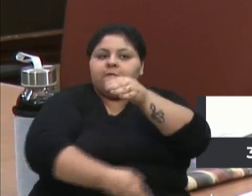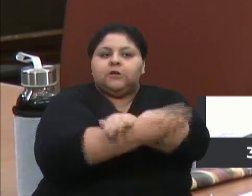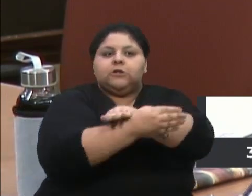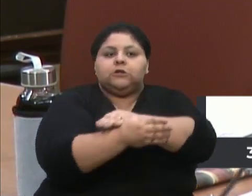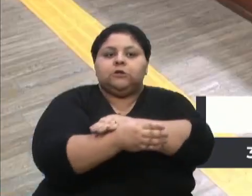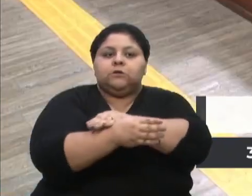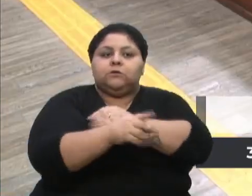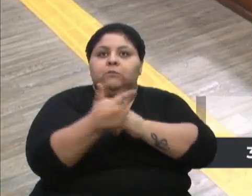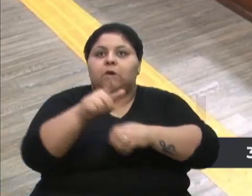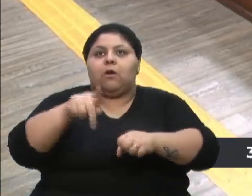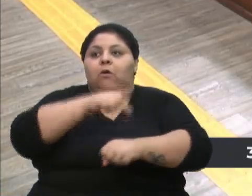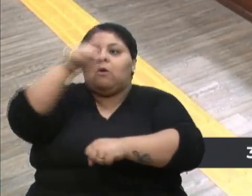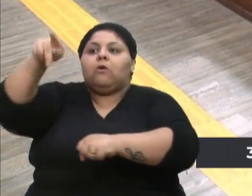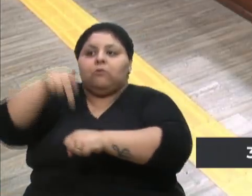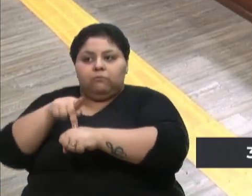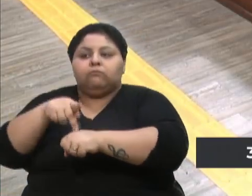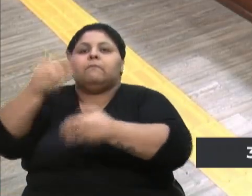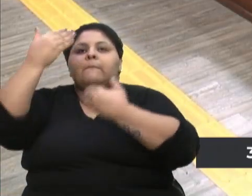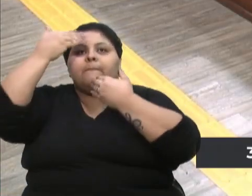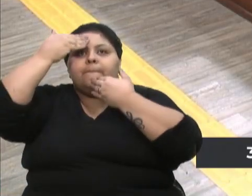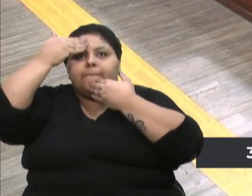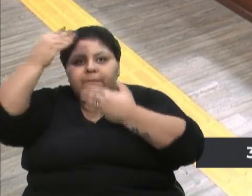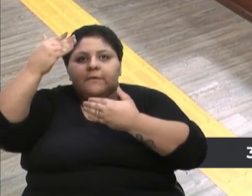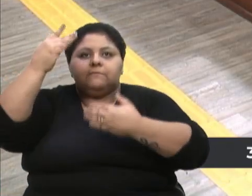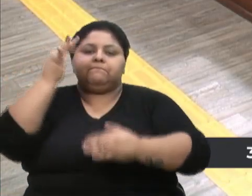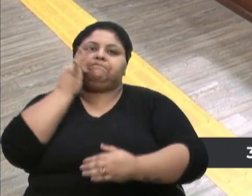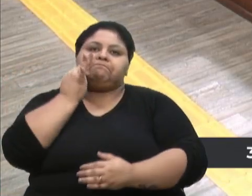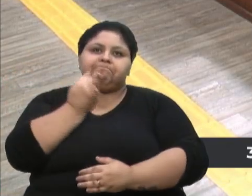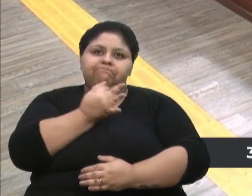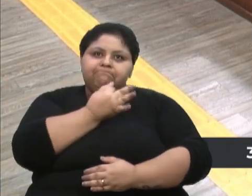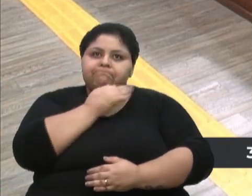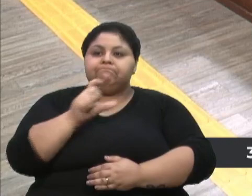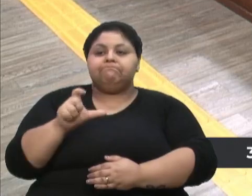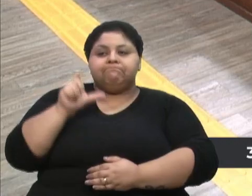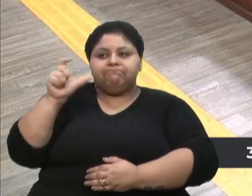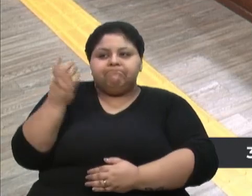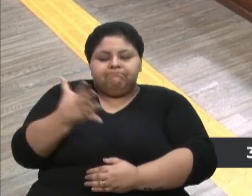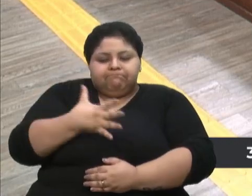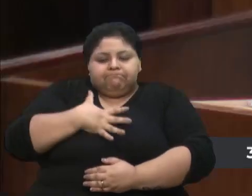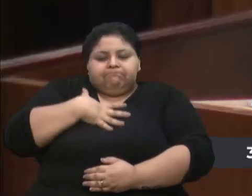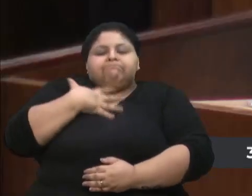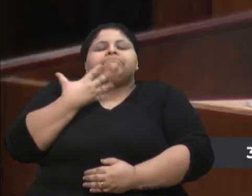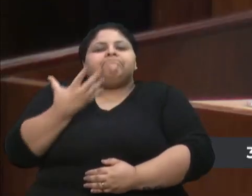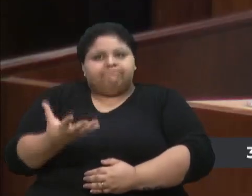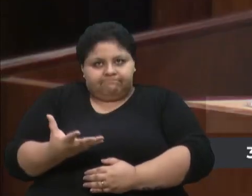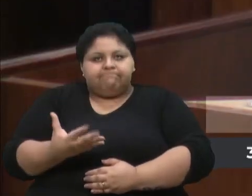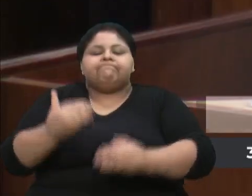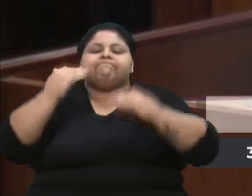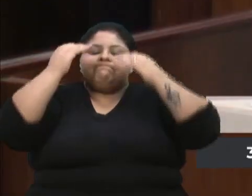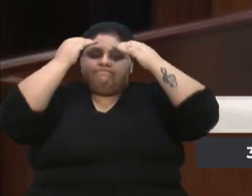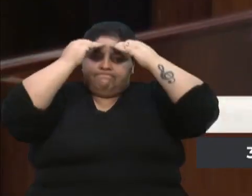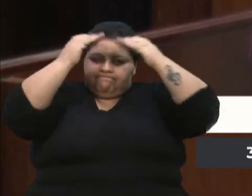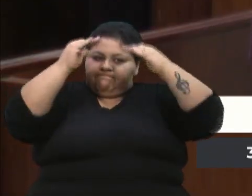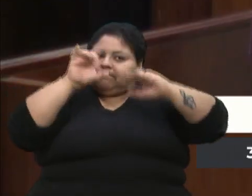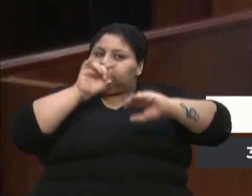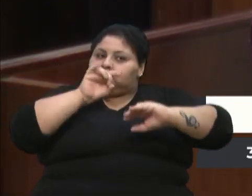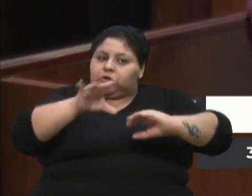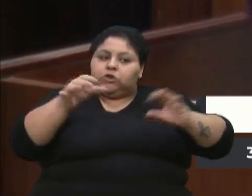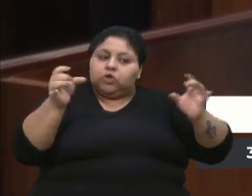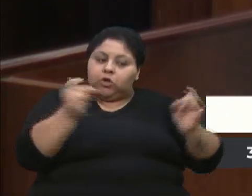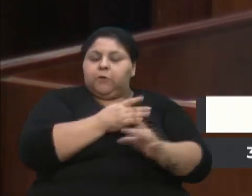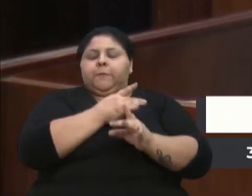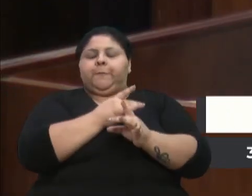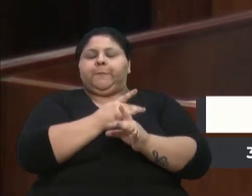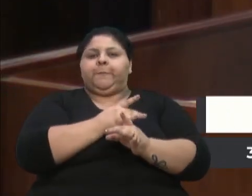país. Exatamente, obrigado, vereadora Tati, suas palavras me contempla, tá? E é o respeito, só para concluir, senhor presidente,